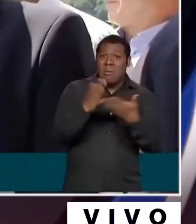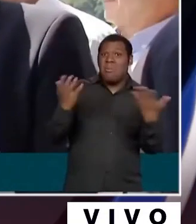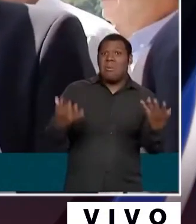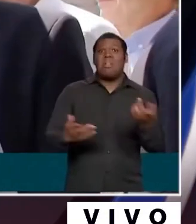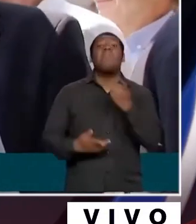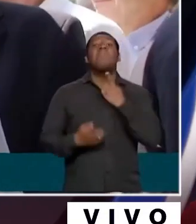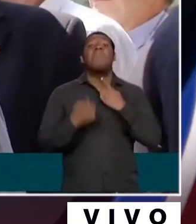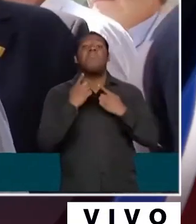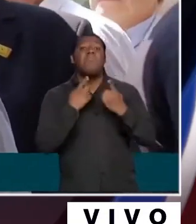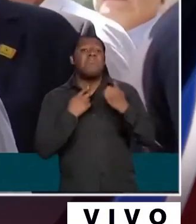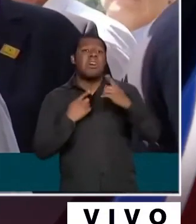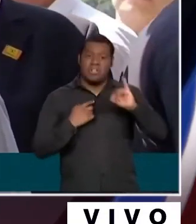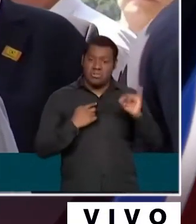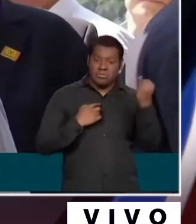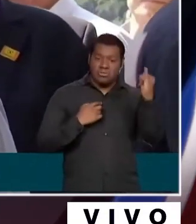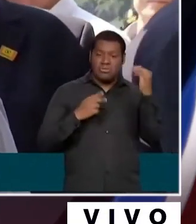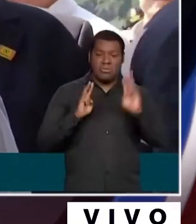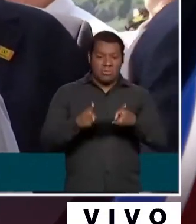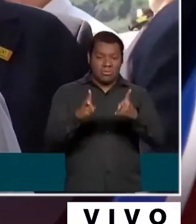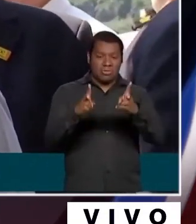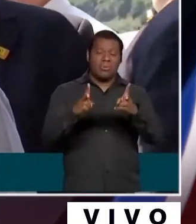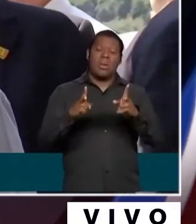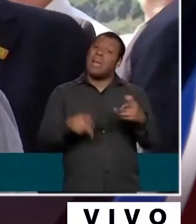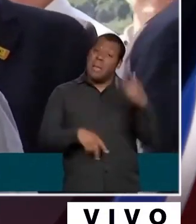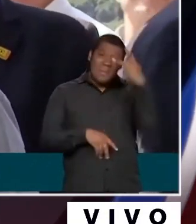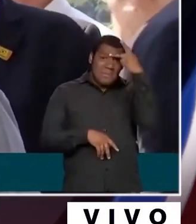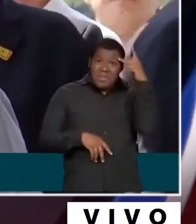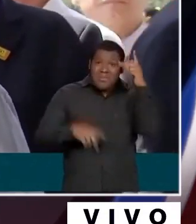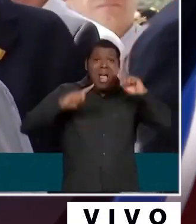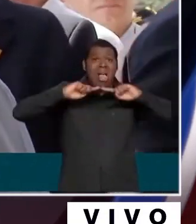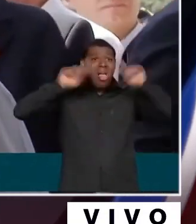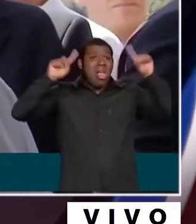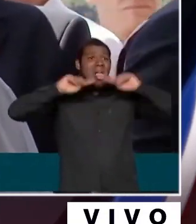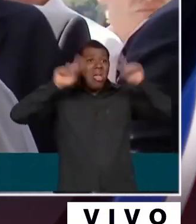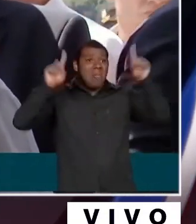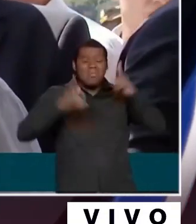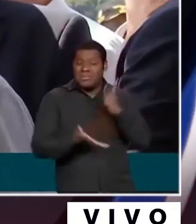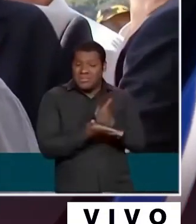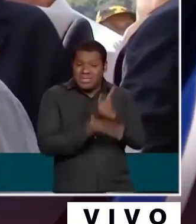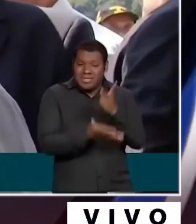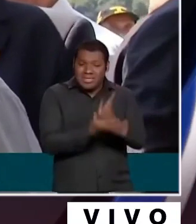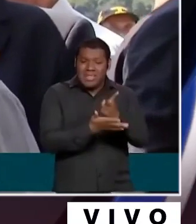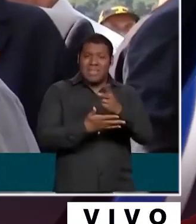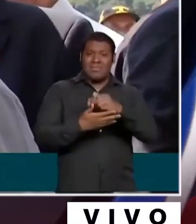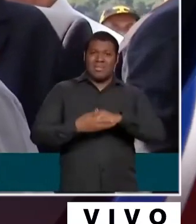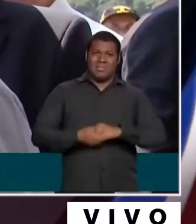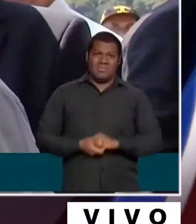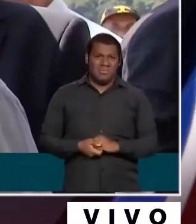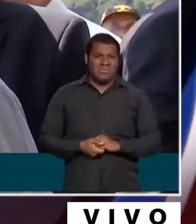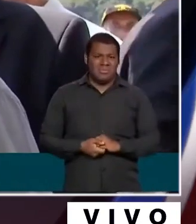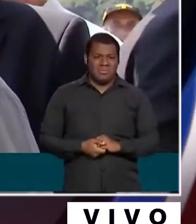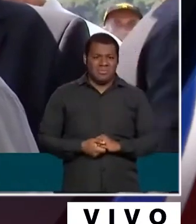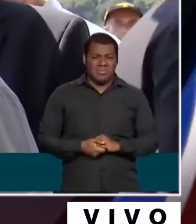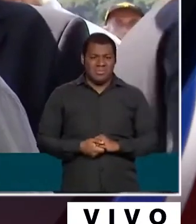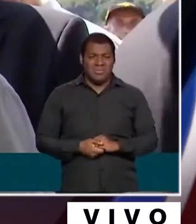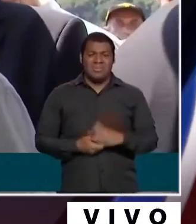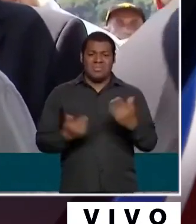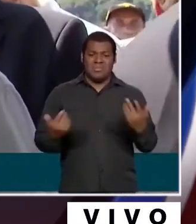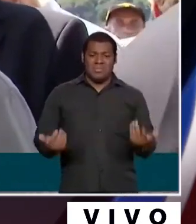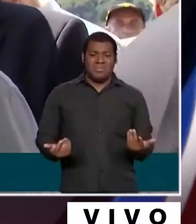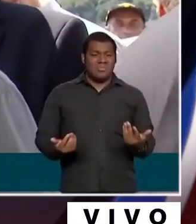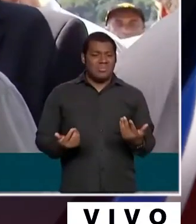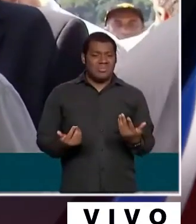Itaguaí no Rio de Janeiro Presidente Lula disse que não há explicação para o juro em 13,75%. sobre Roberto Campos Neto